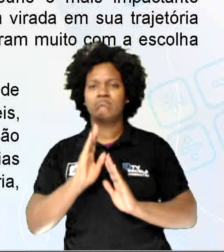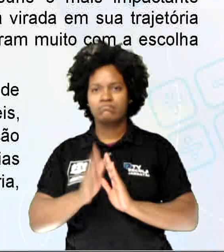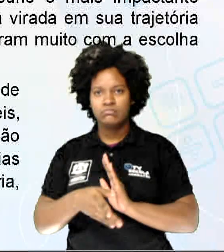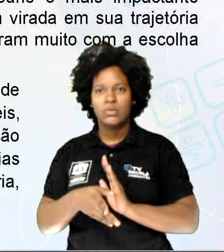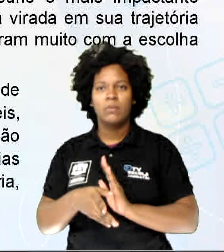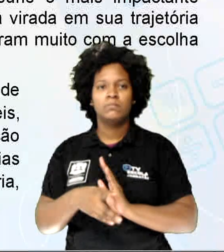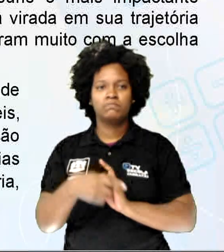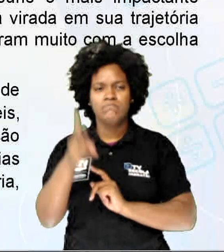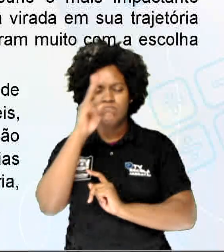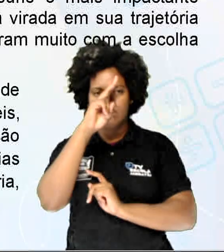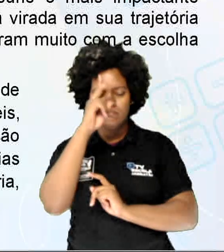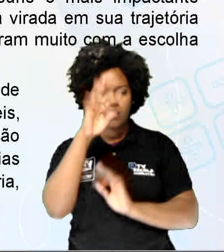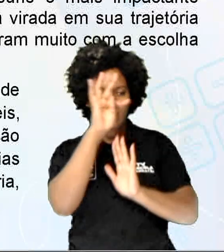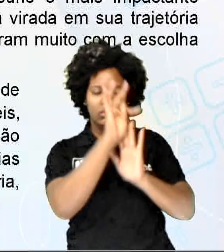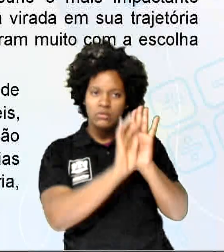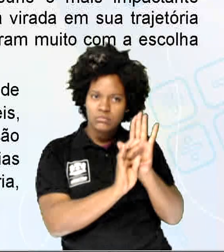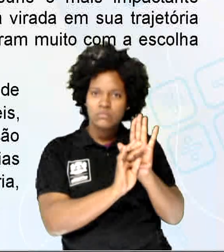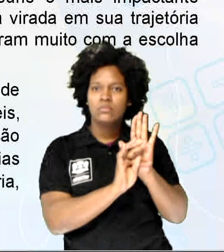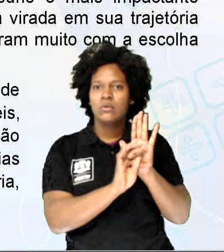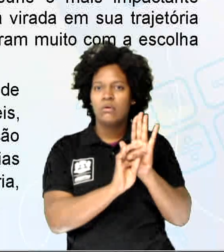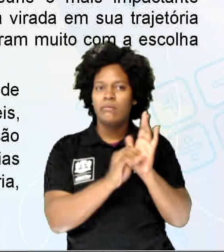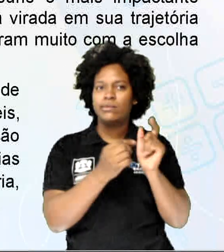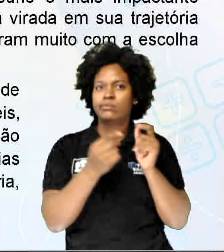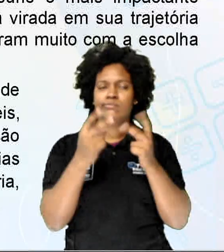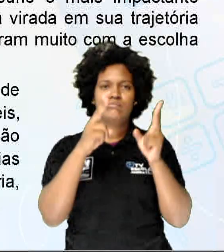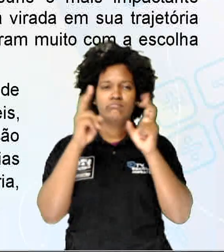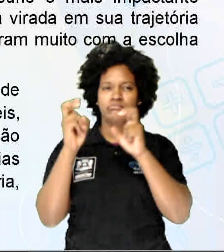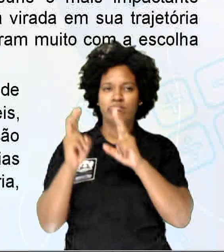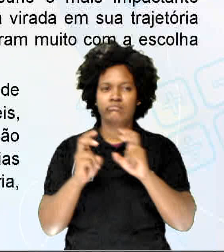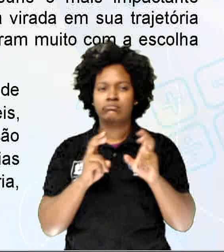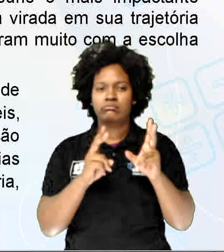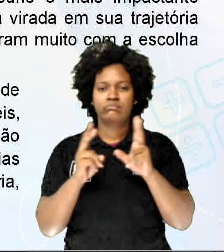vocês lembrarem, é aquele texto que trata da